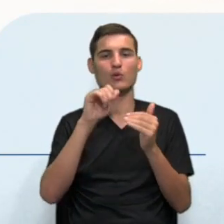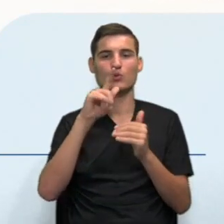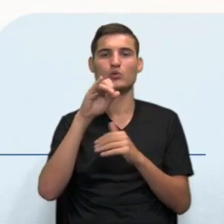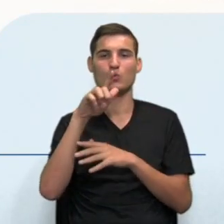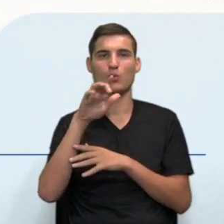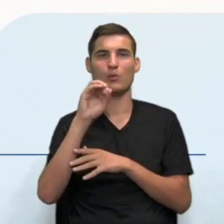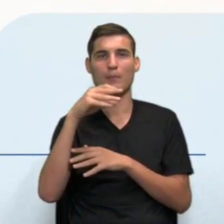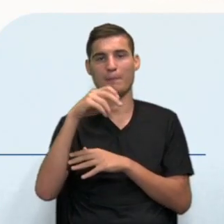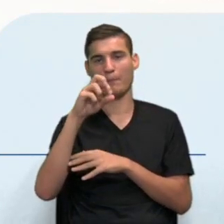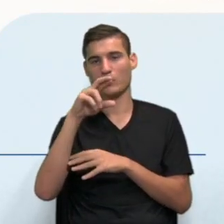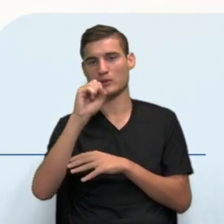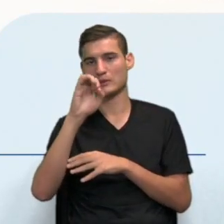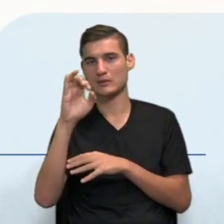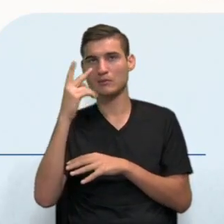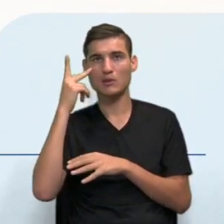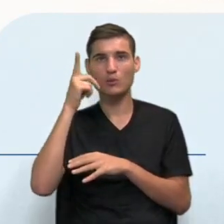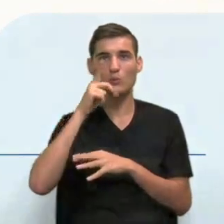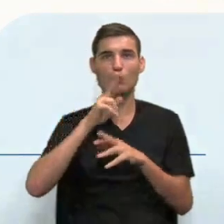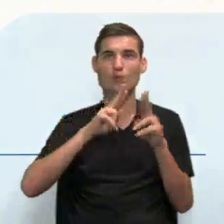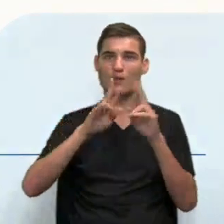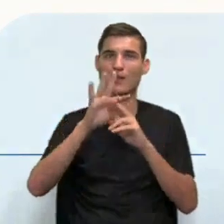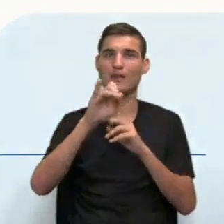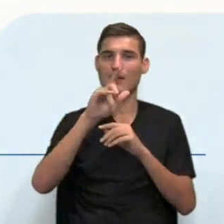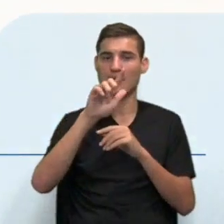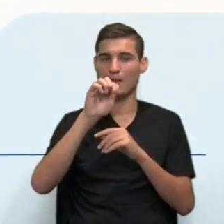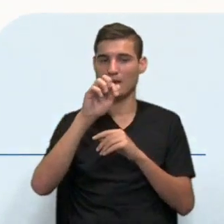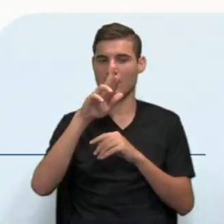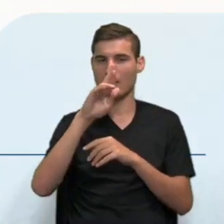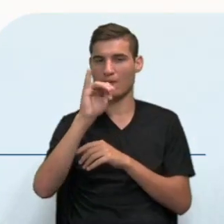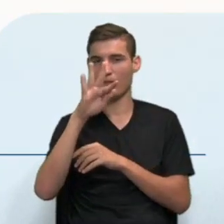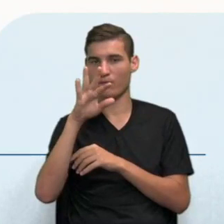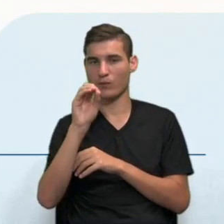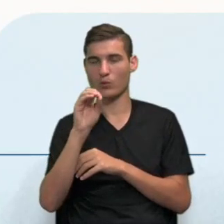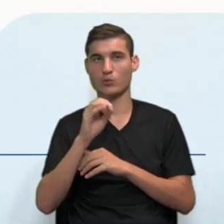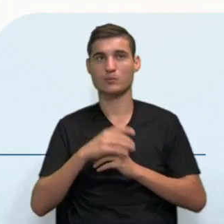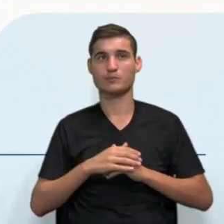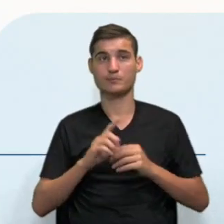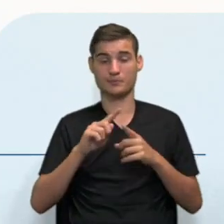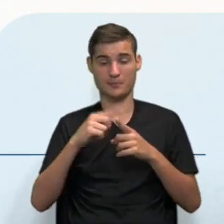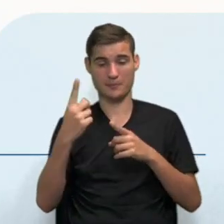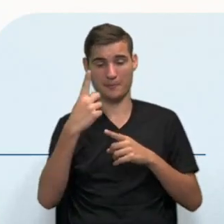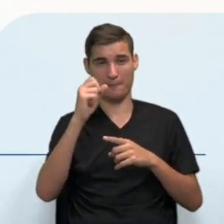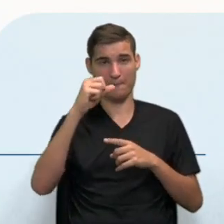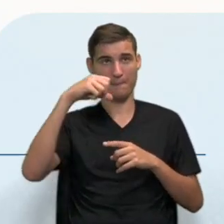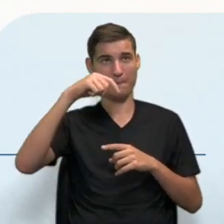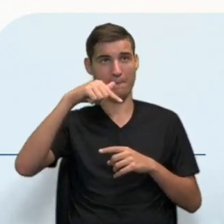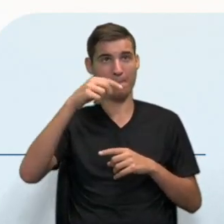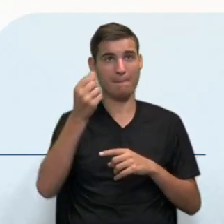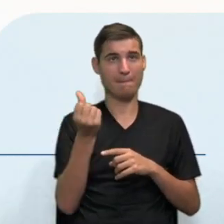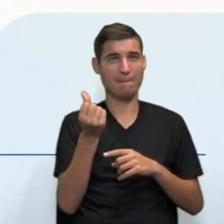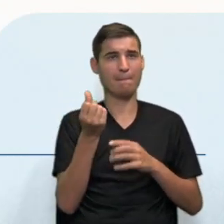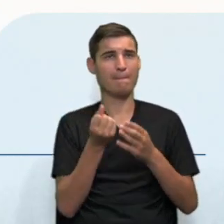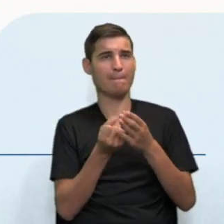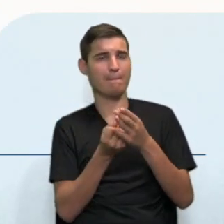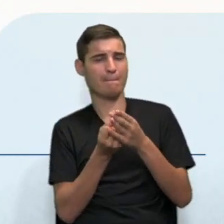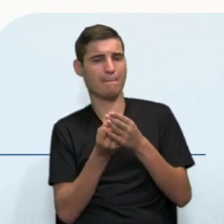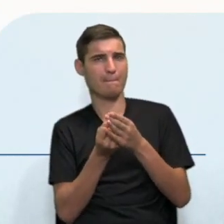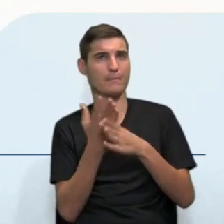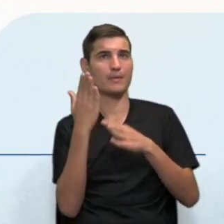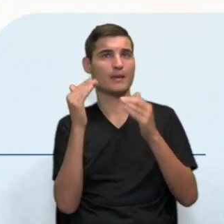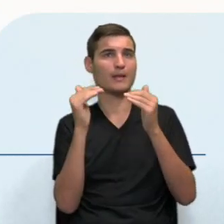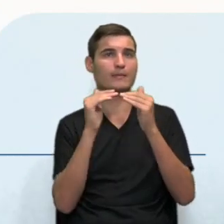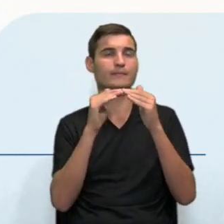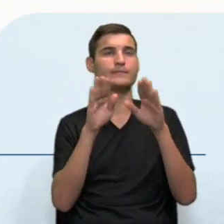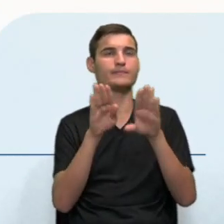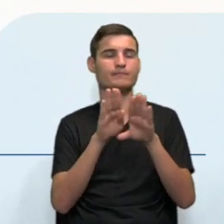Morse, através do telégrafo. E depois, em 1876, também veio uma